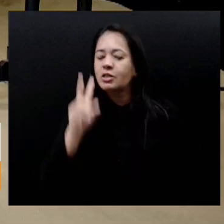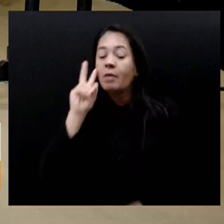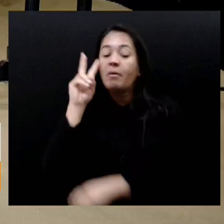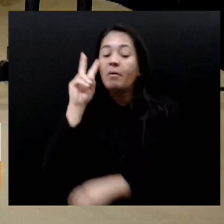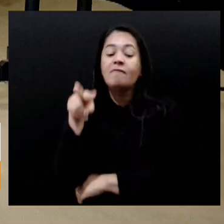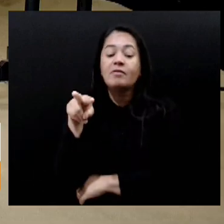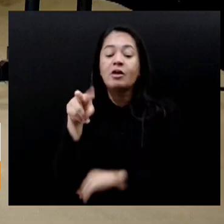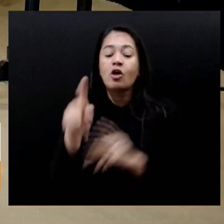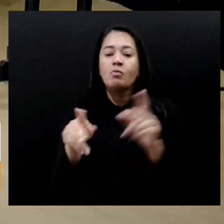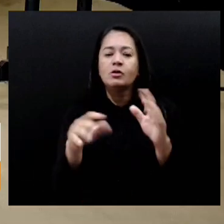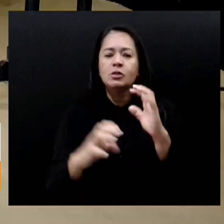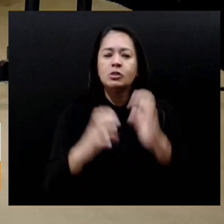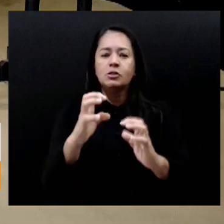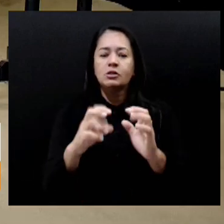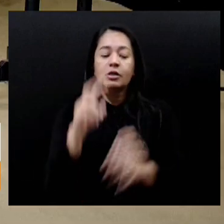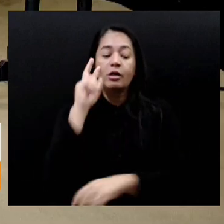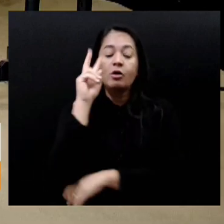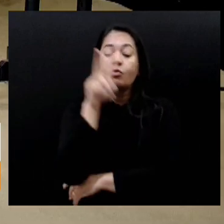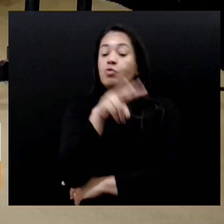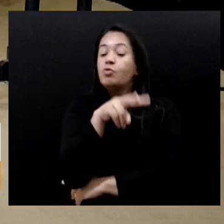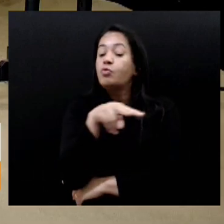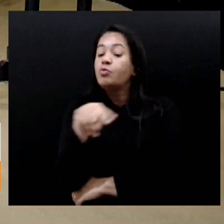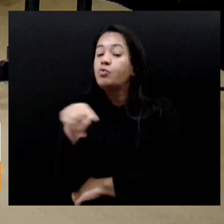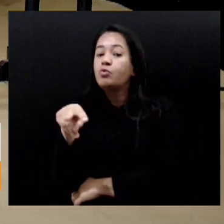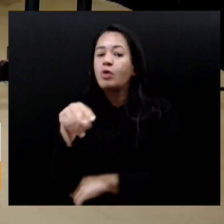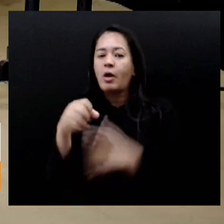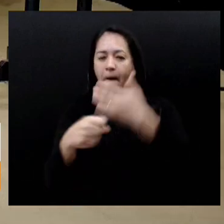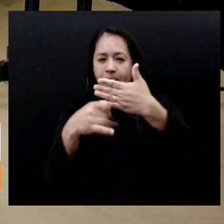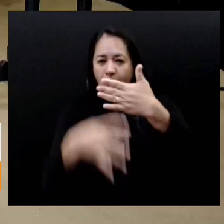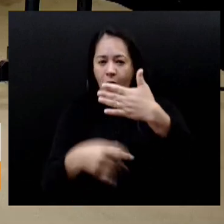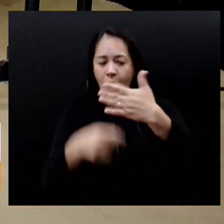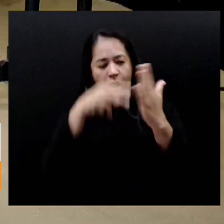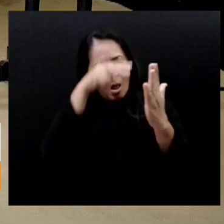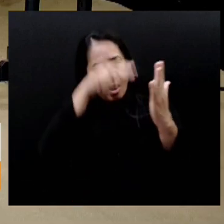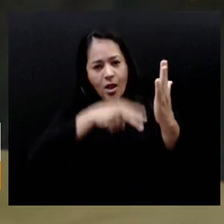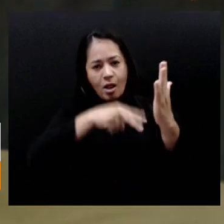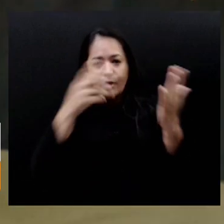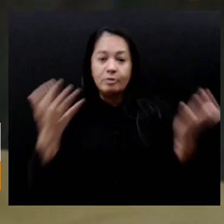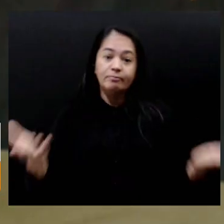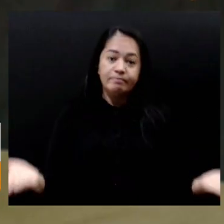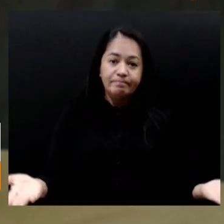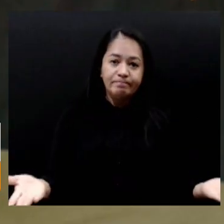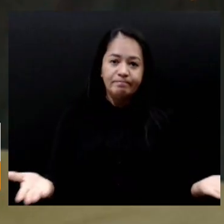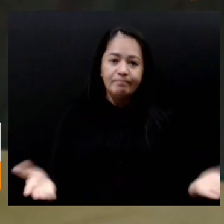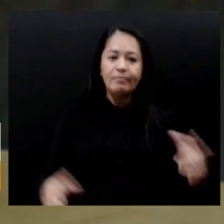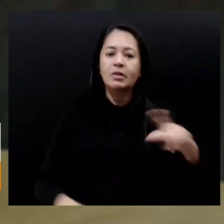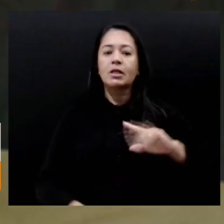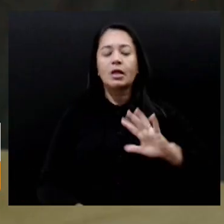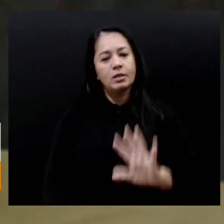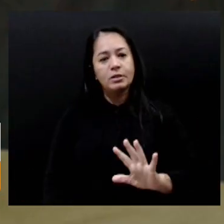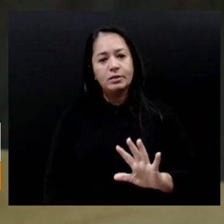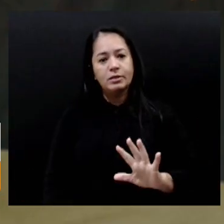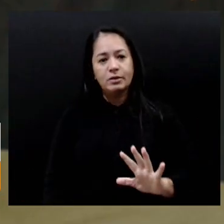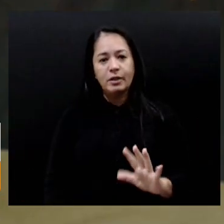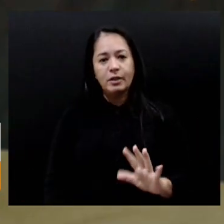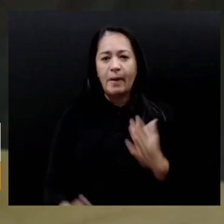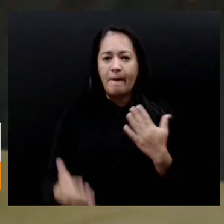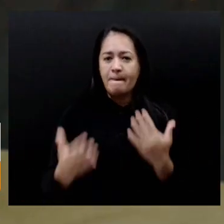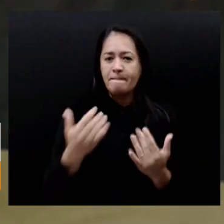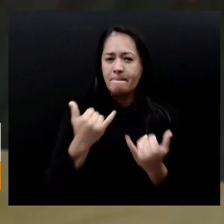lendo comentário, né. Uhum, exatamente, né, então tem Tem tem essa disso questão, mesmo. um lado meio que da psicopatia, né,